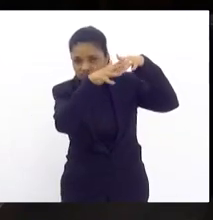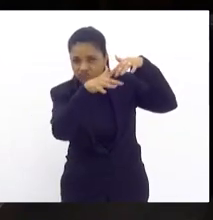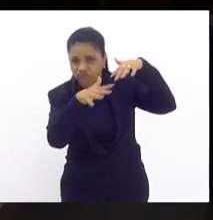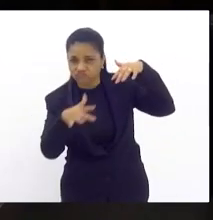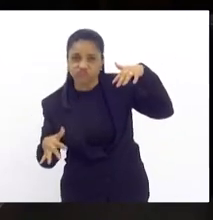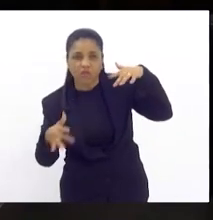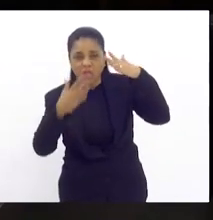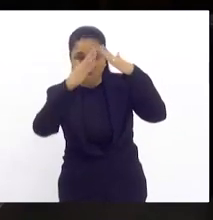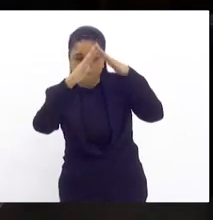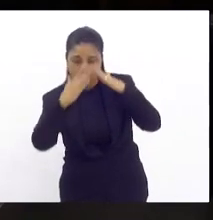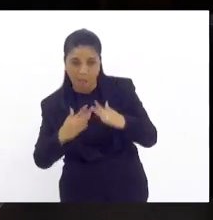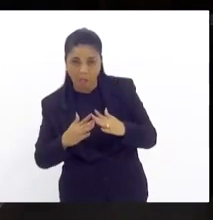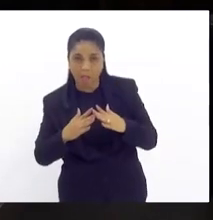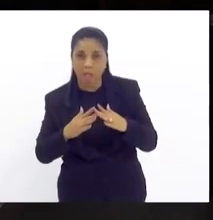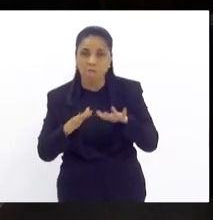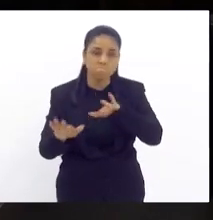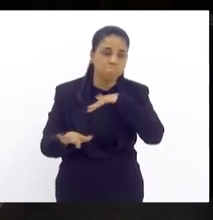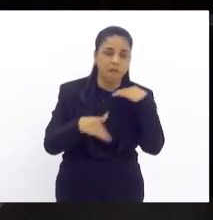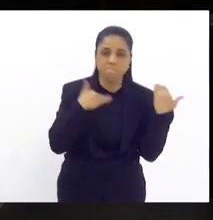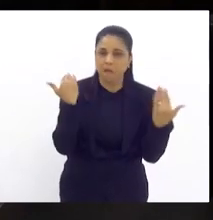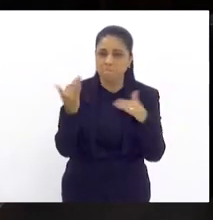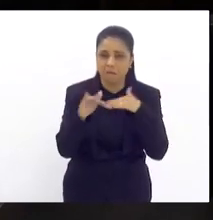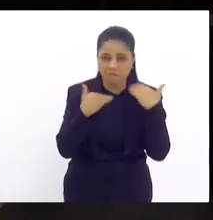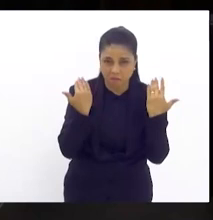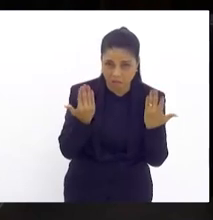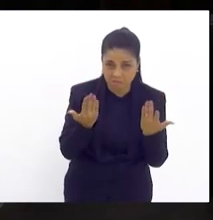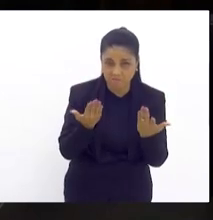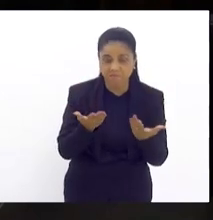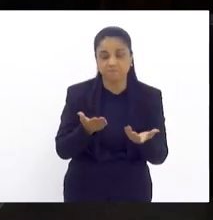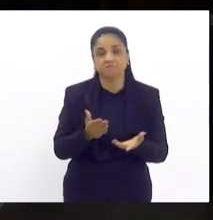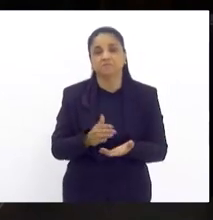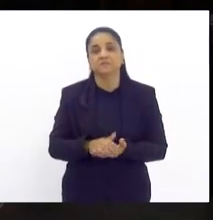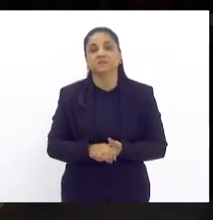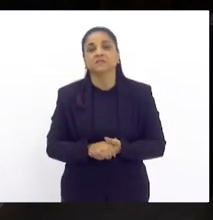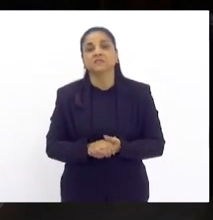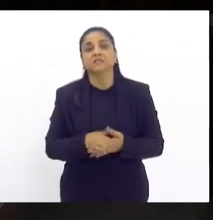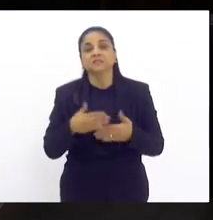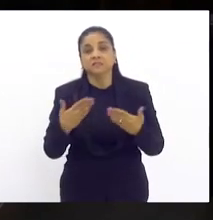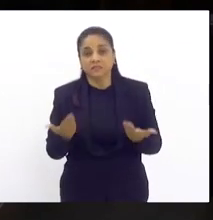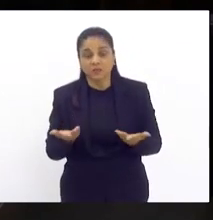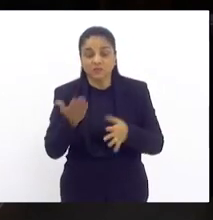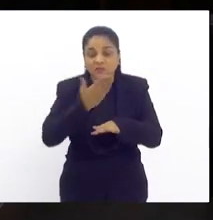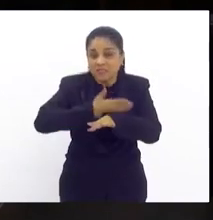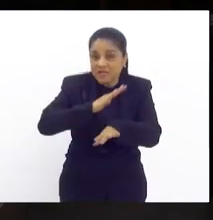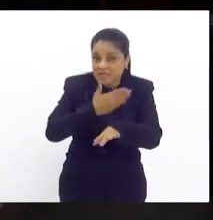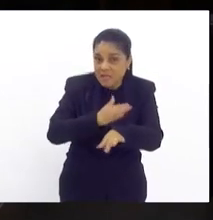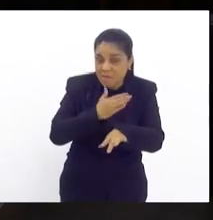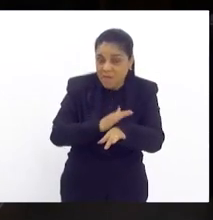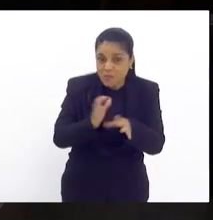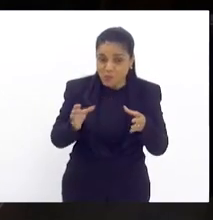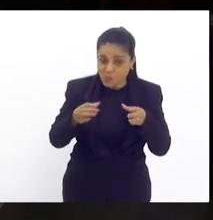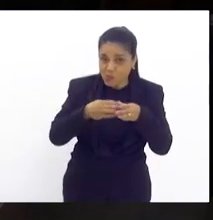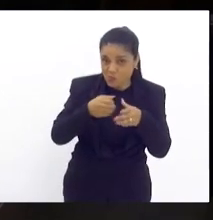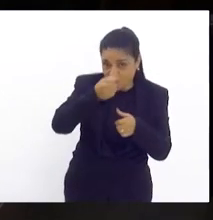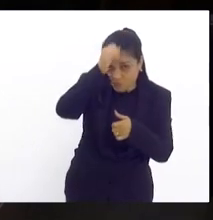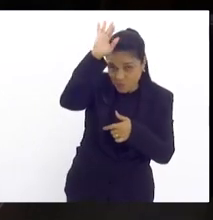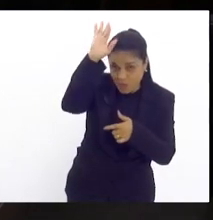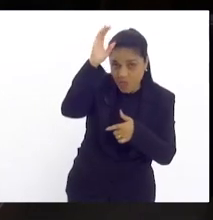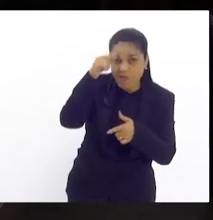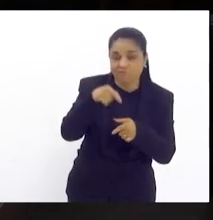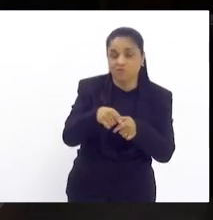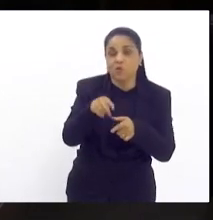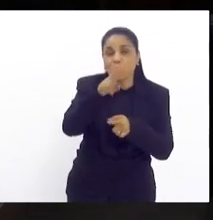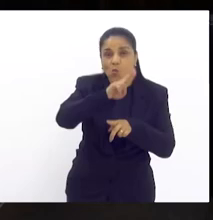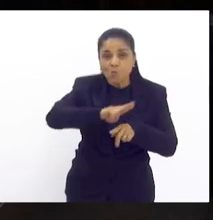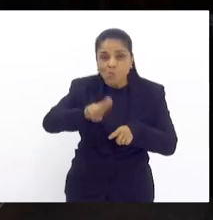causaram muitas perdas e destruições. No entanto, o nosso treinamento é adequado e os equipamentos que